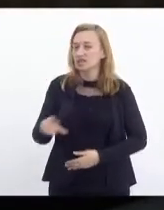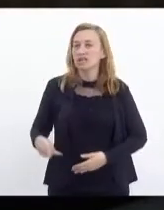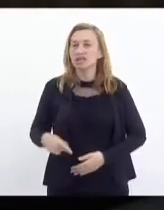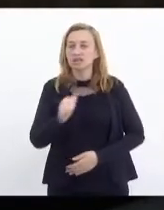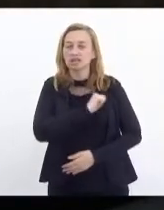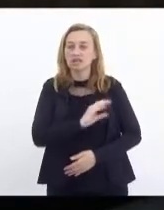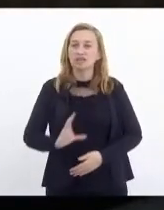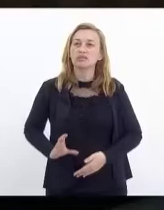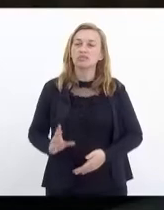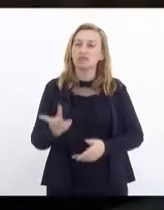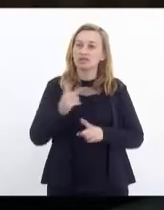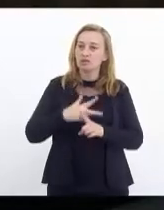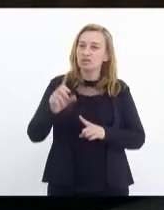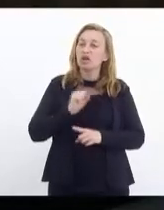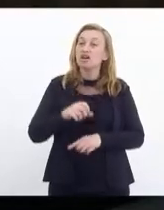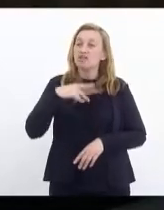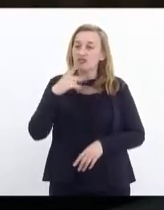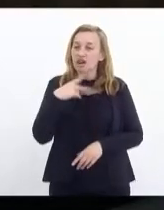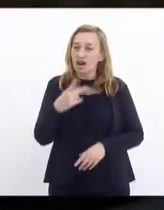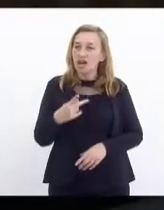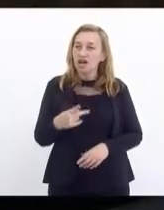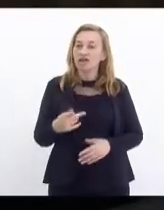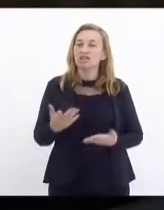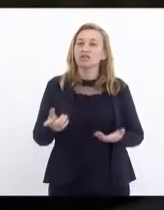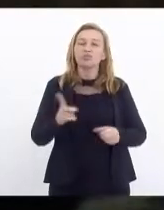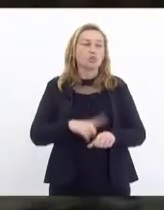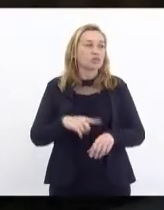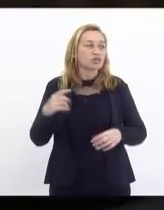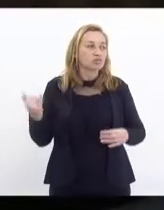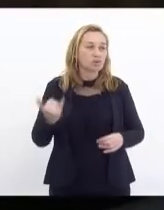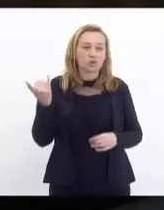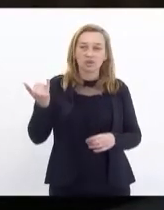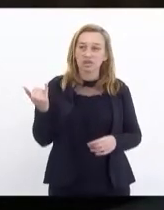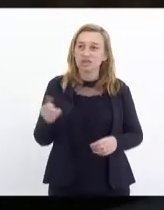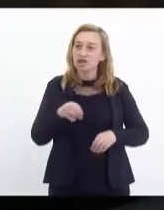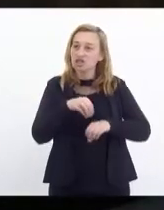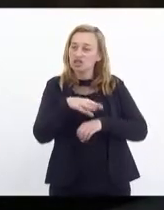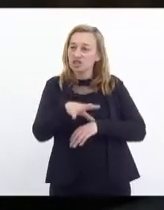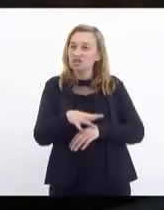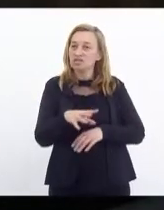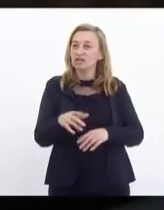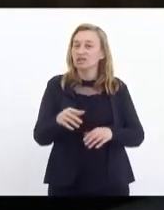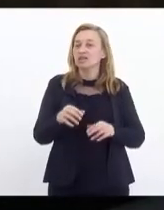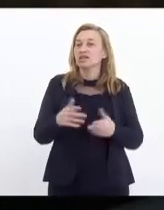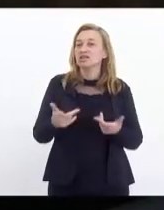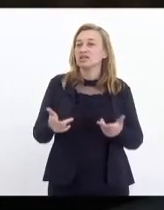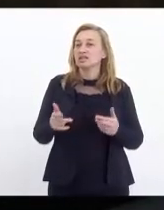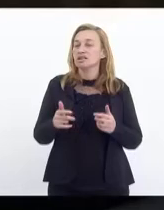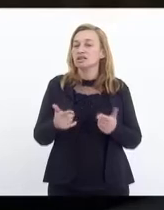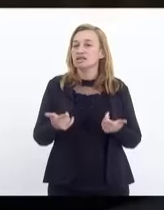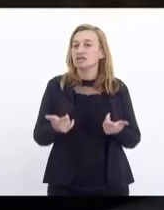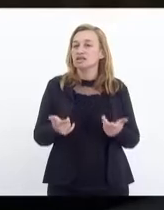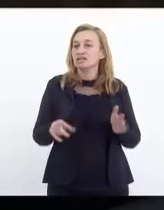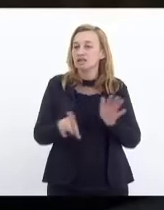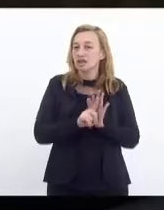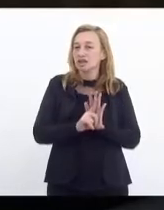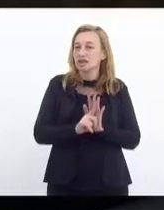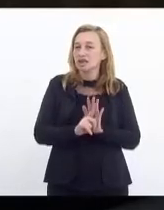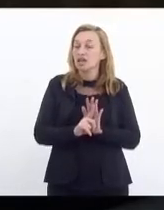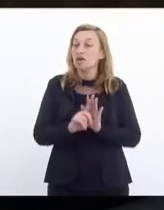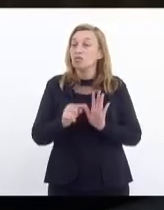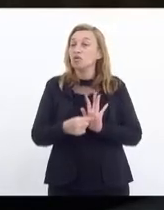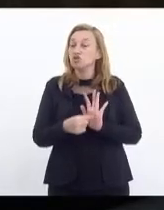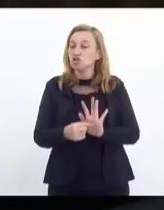essa vitória. Dizer que hoje é uma vitória expressiva. Uma indicação legislativa significa um sinal do Parlamento